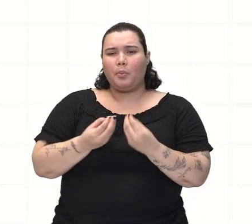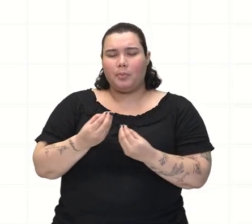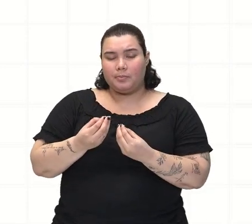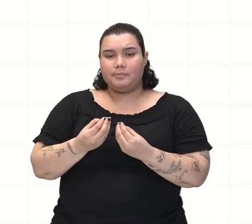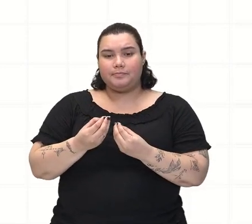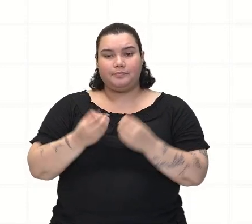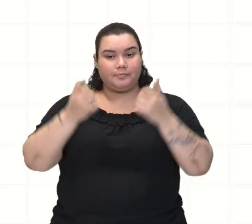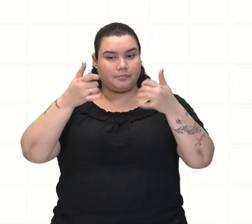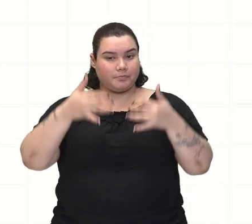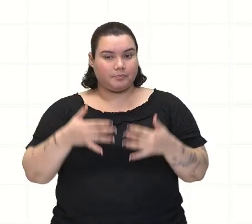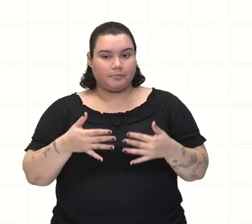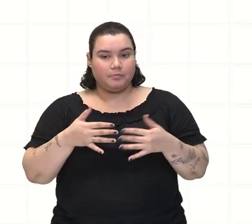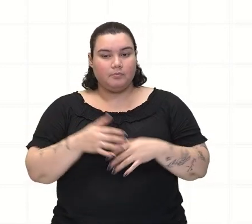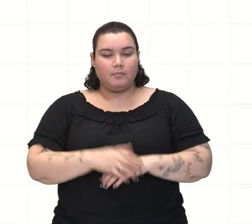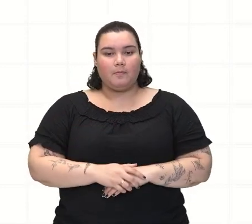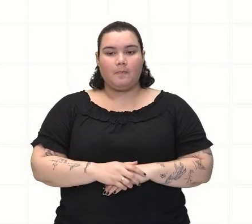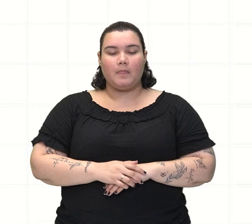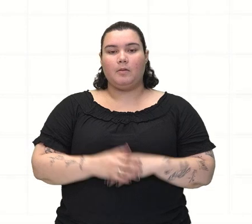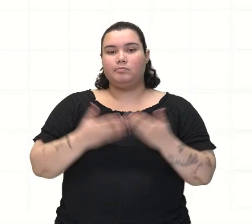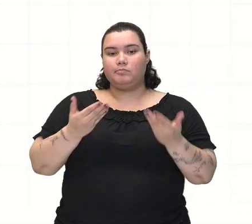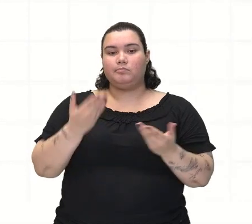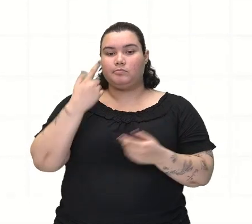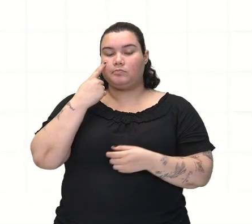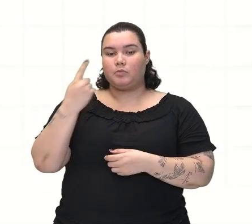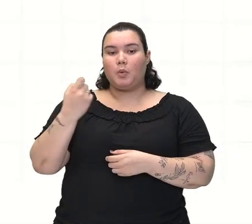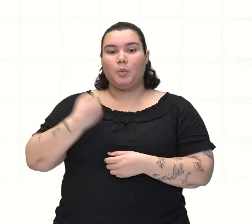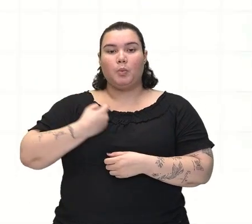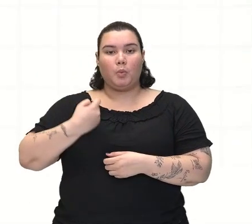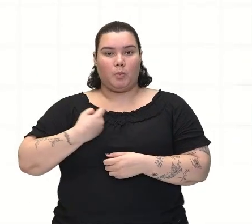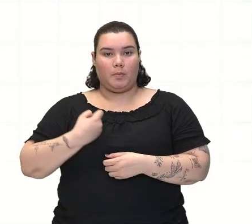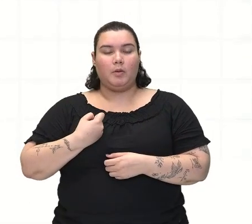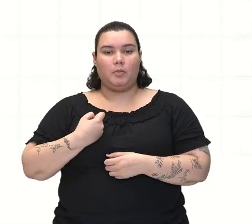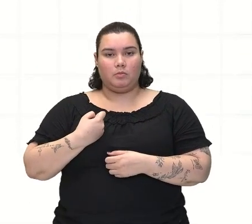independente. Então, vou pensar aqui no termo independente.